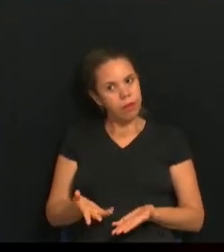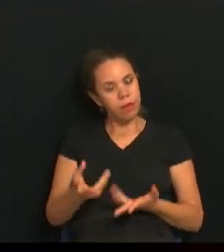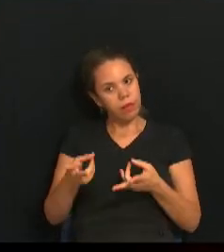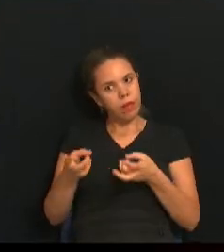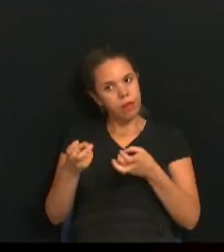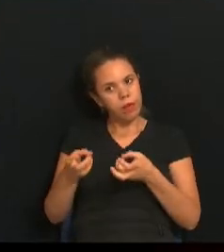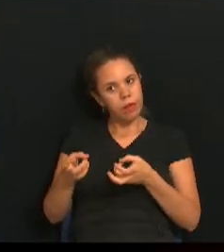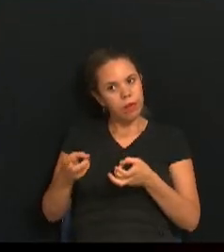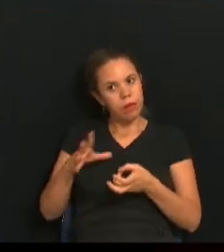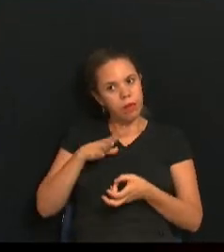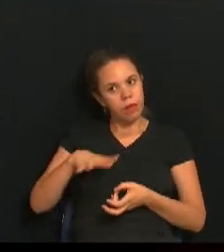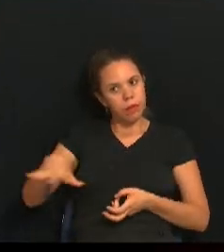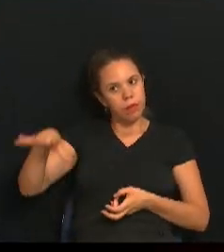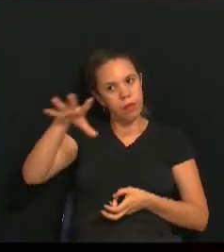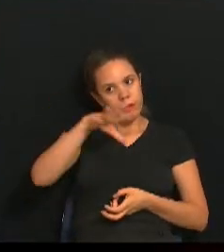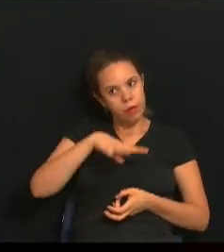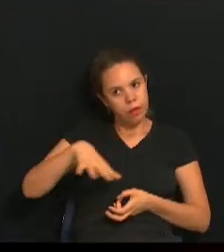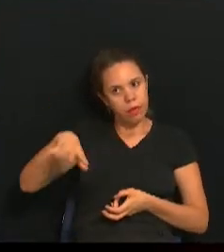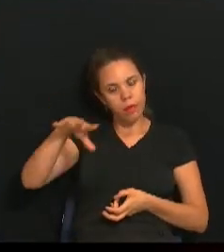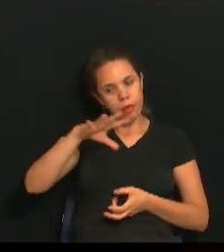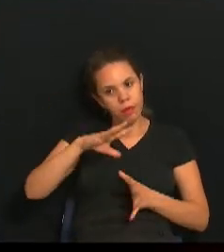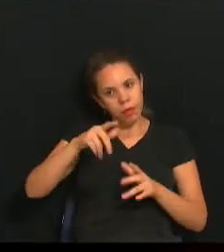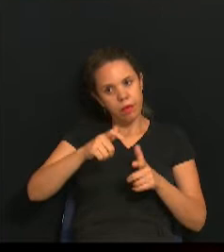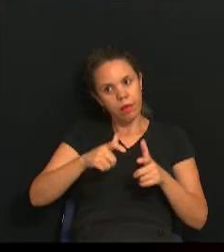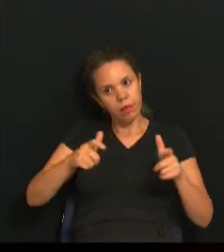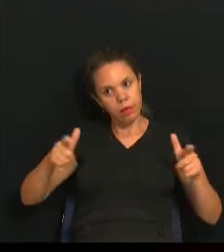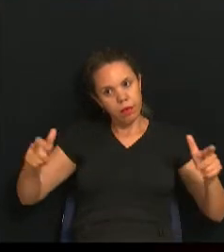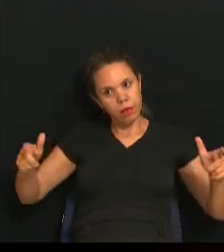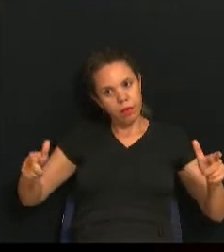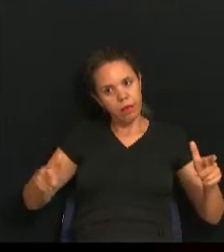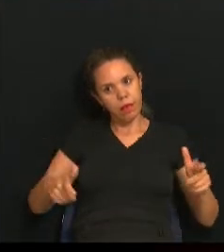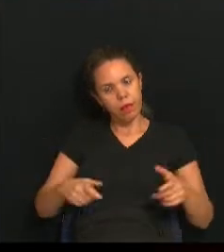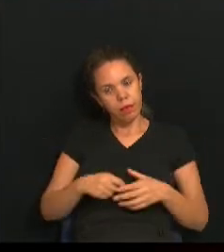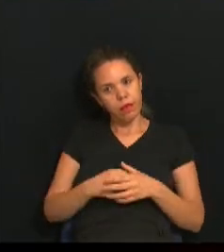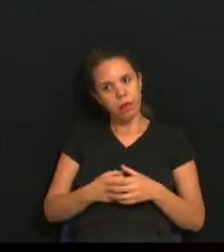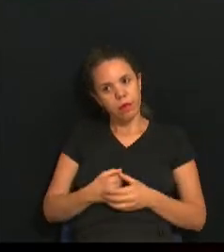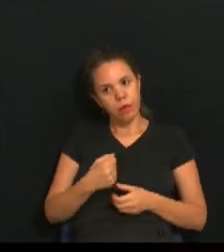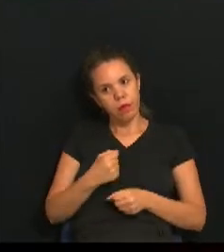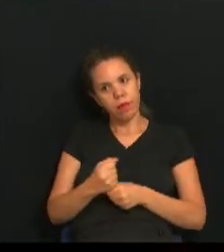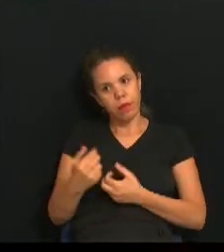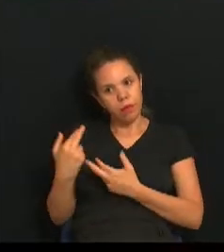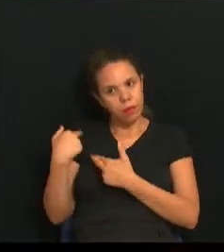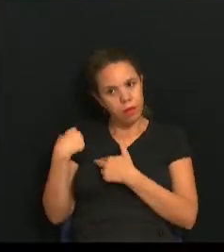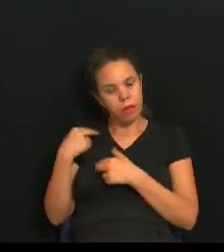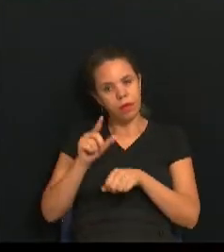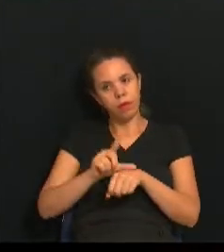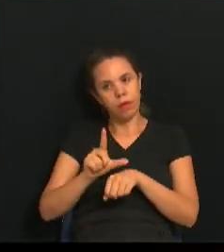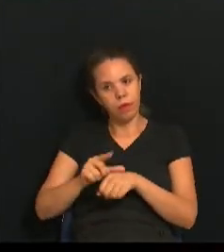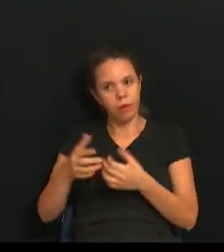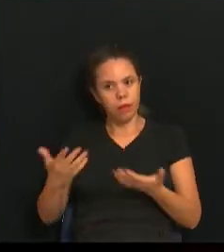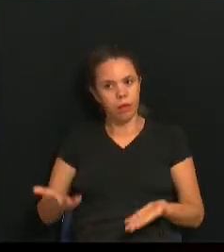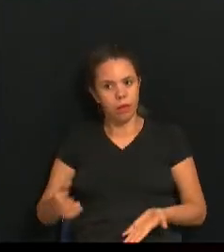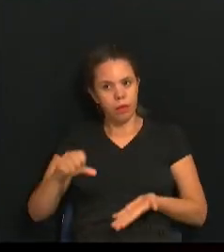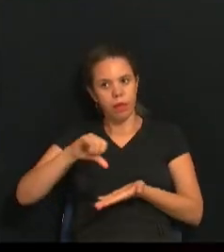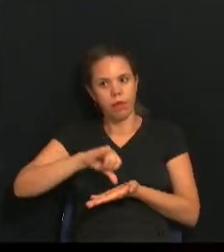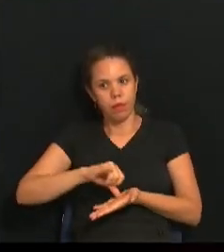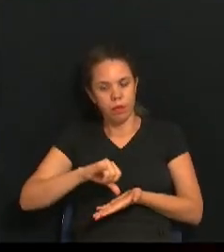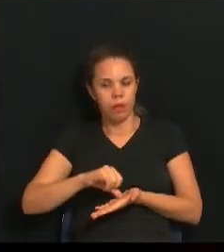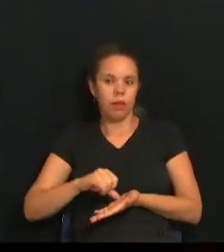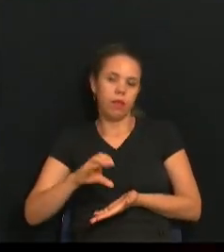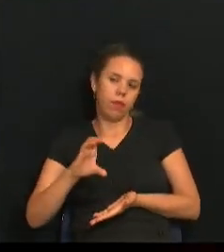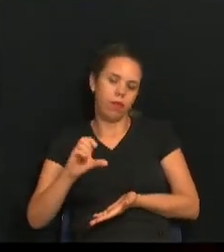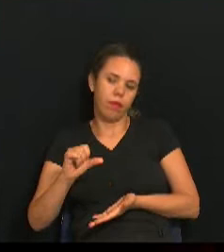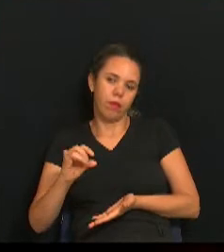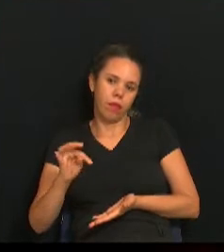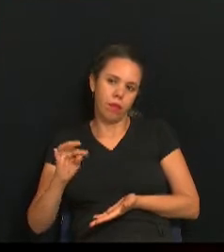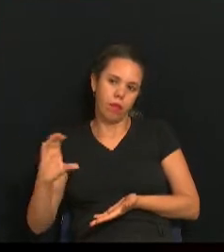cidade, nós vamos perceber que as maiores áreas que foram atribuídas a esse zoneamento é a região do Ciatec, a